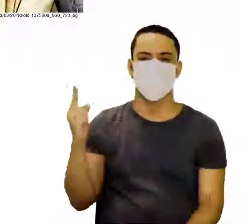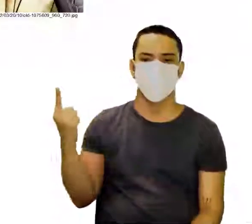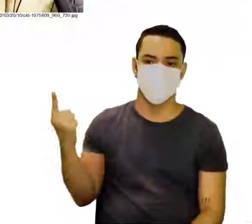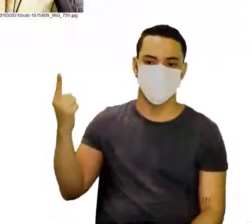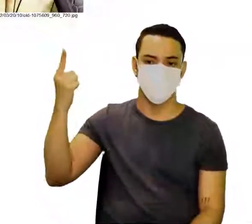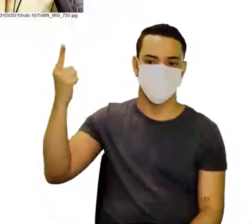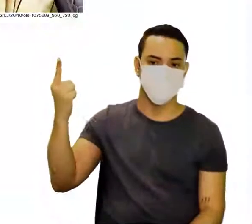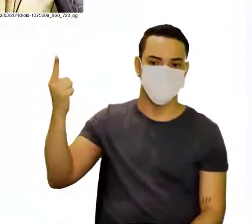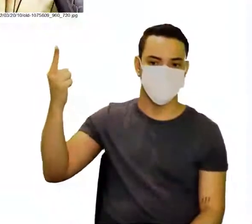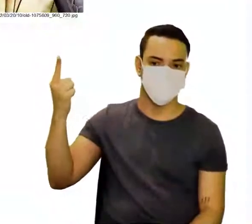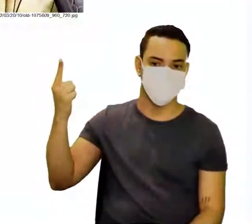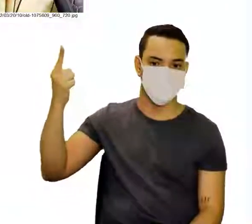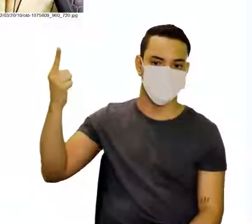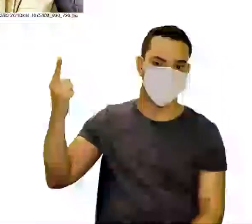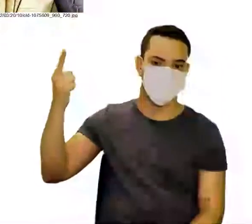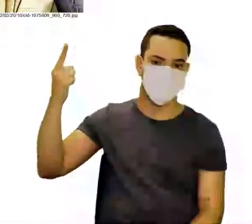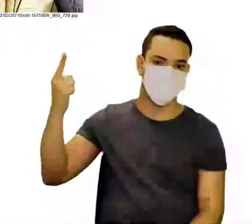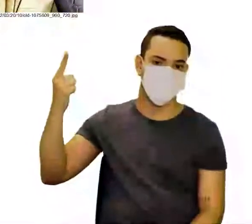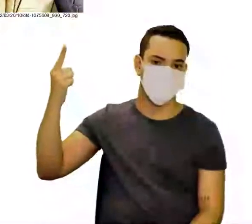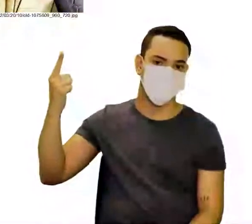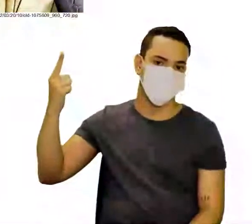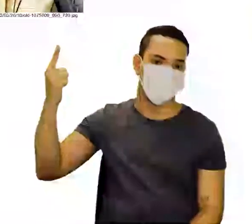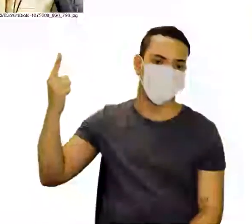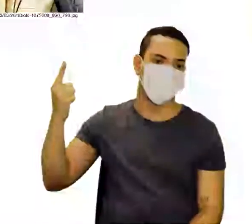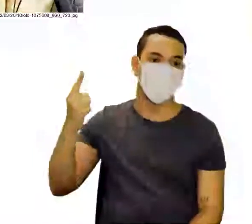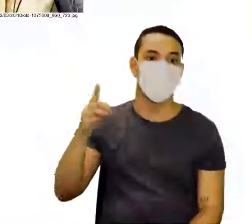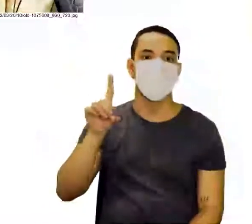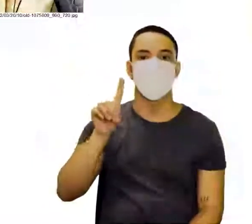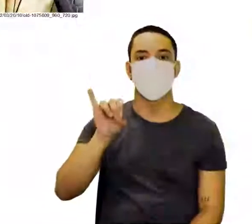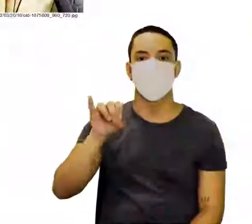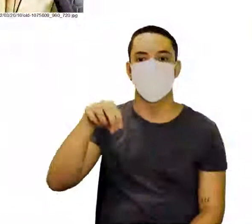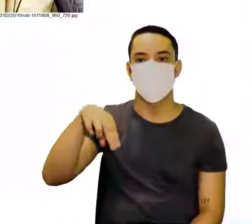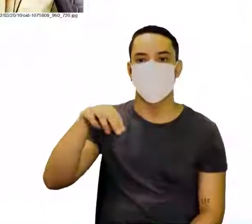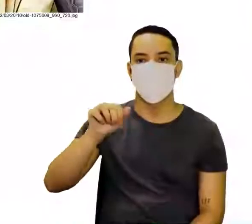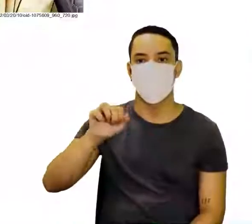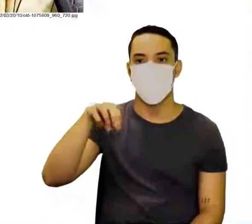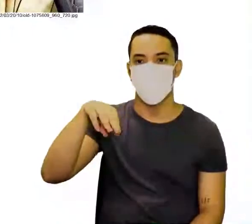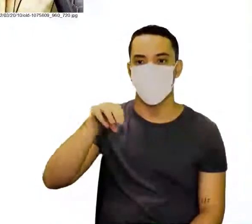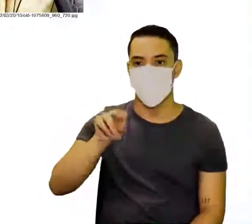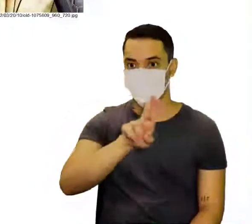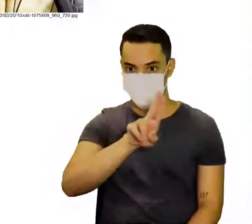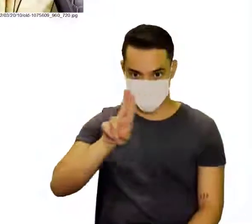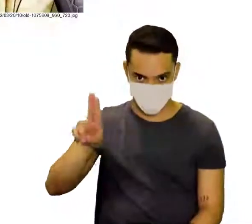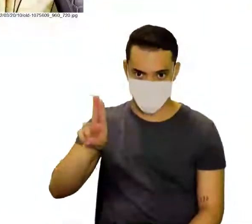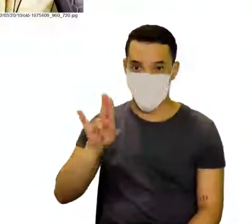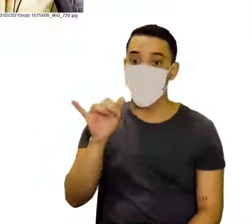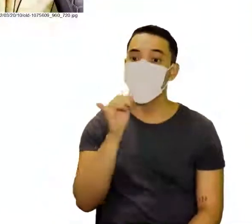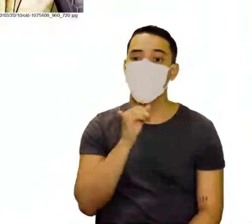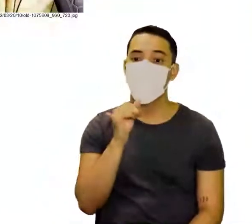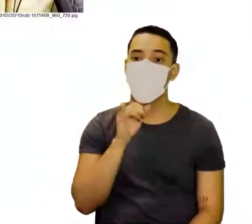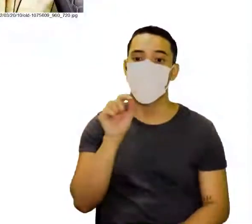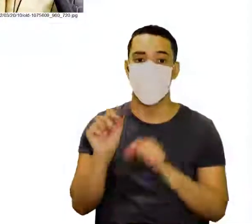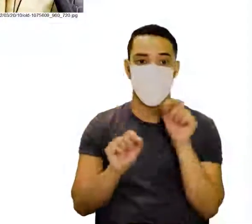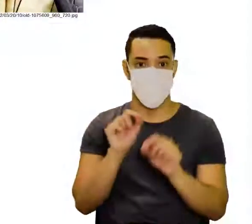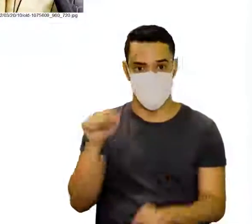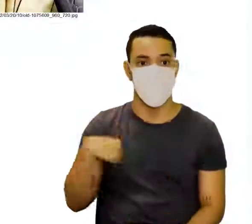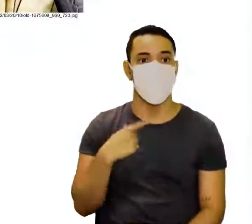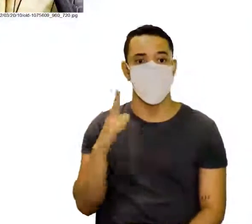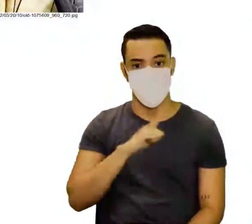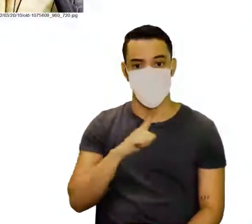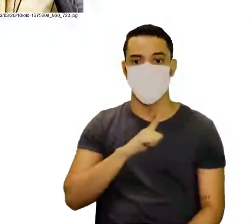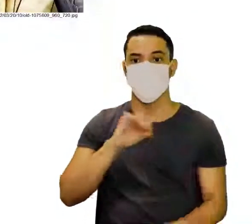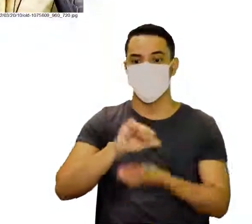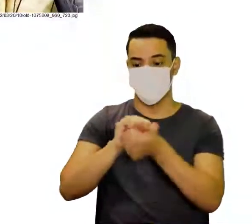um negocinho, um aparelhinho chamado dínamo. O dínamo, ele é o exemplo mais comum que nós temos de